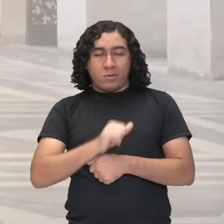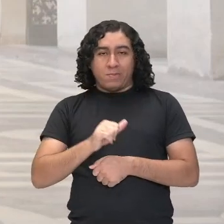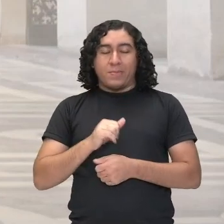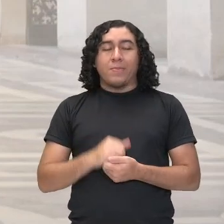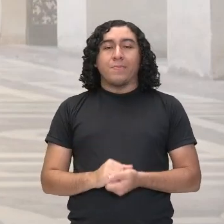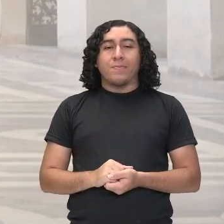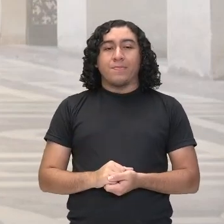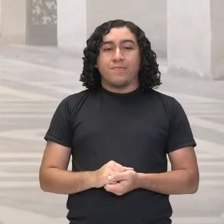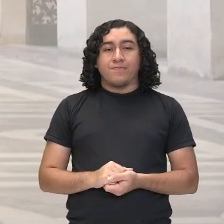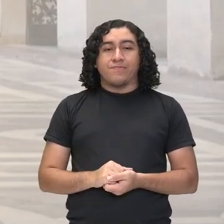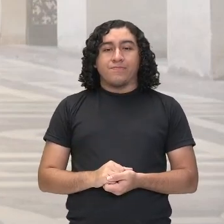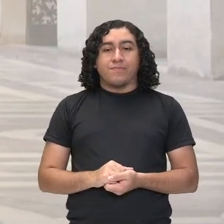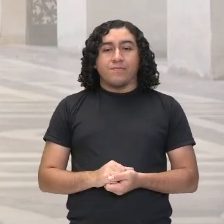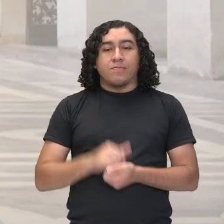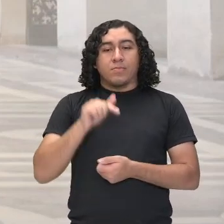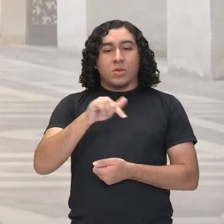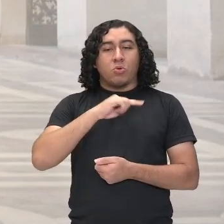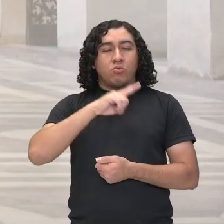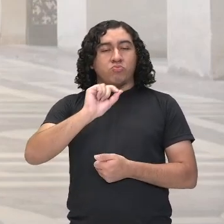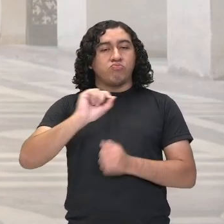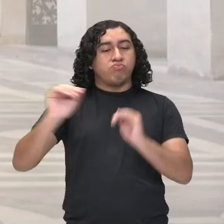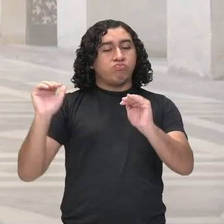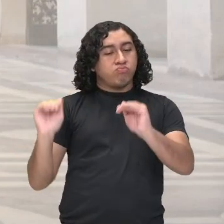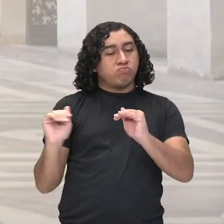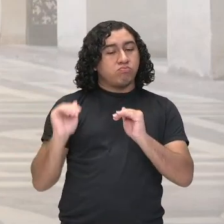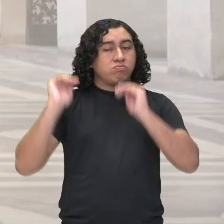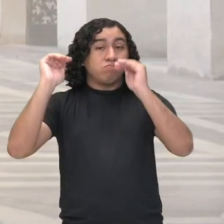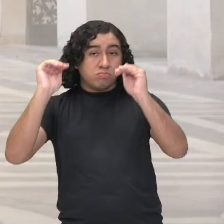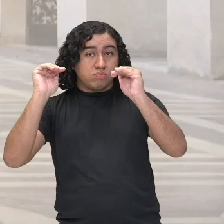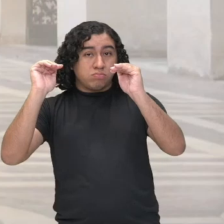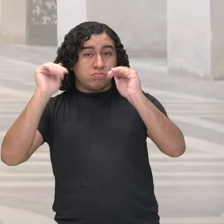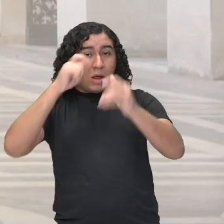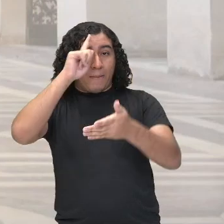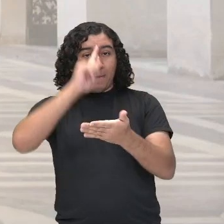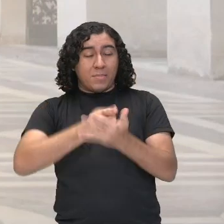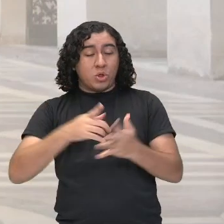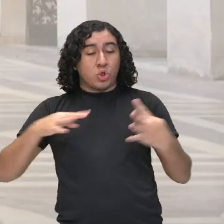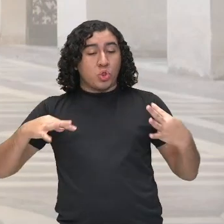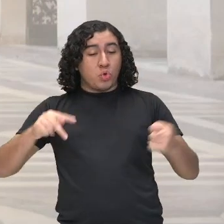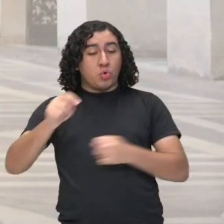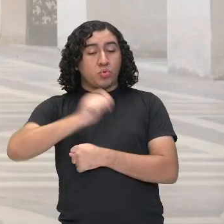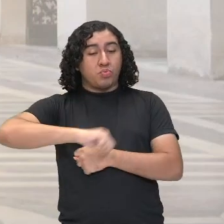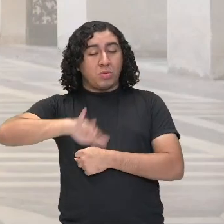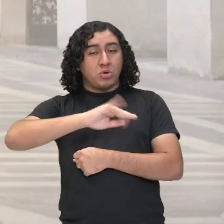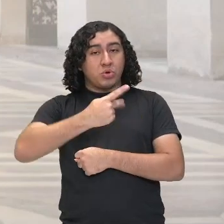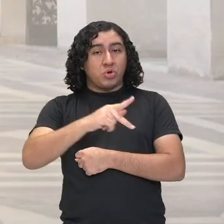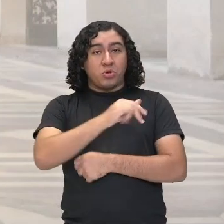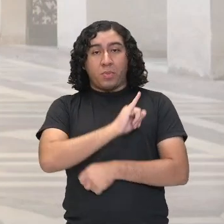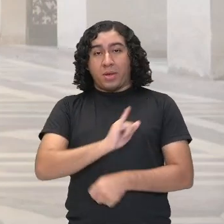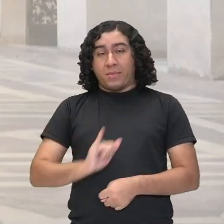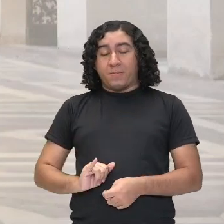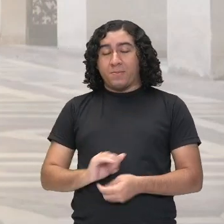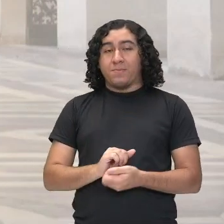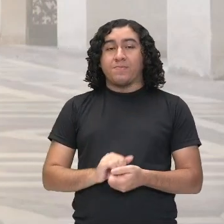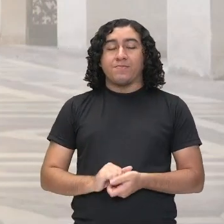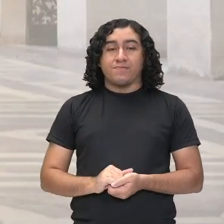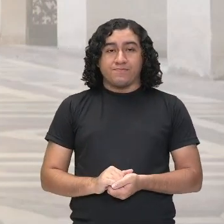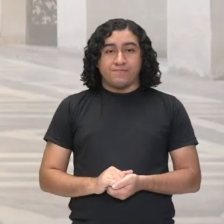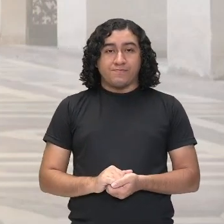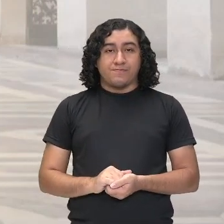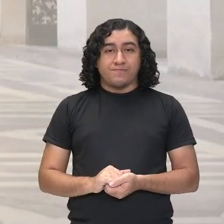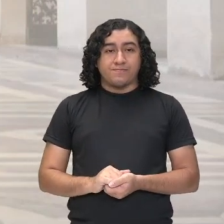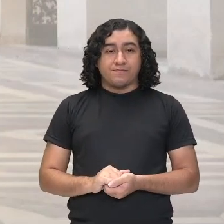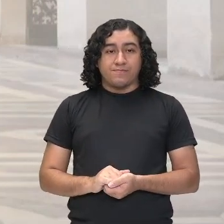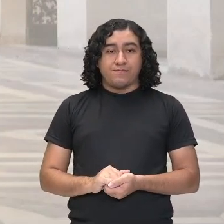possuíam grandes poderes sobre seus reinos, ou no caso ali impérios, né? A vontade real não